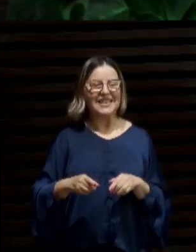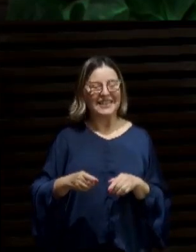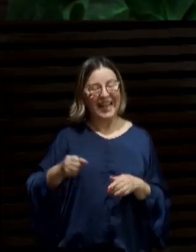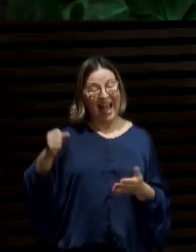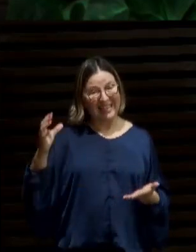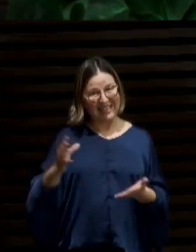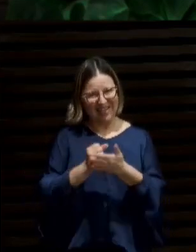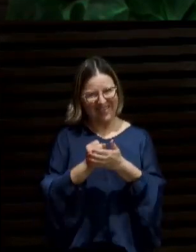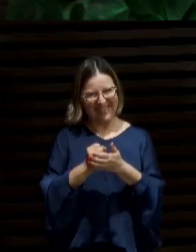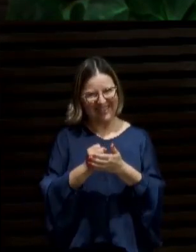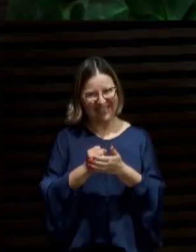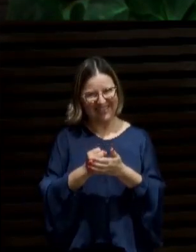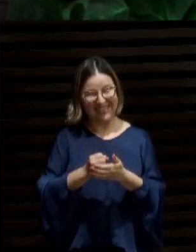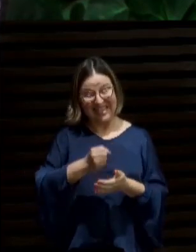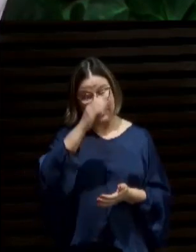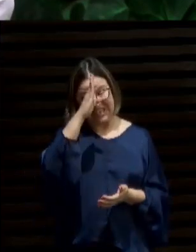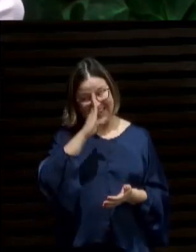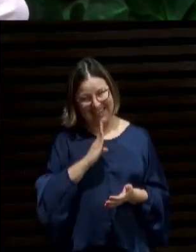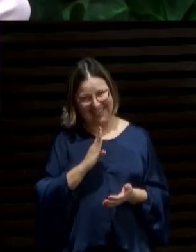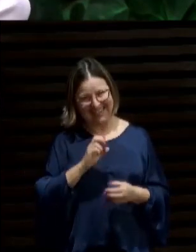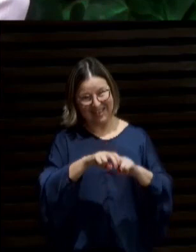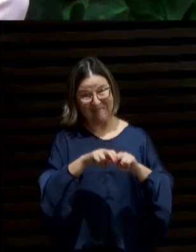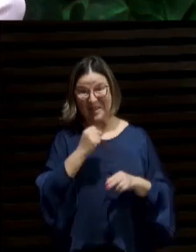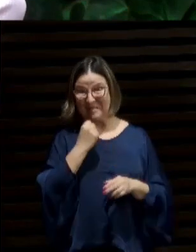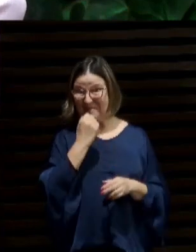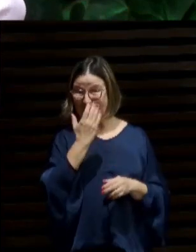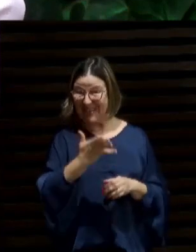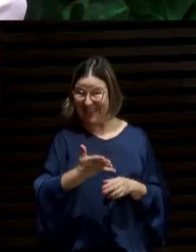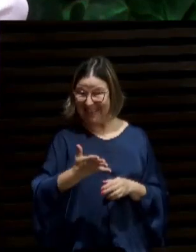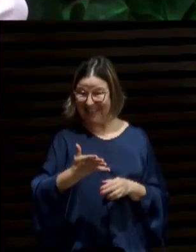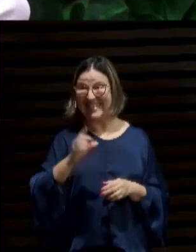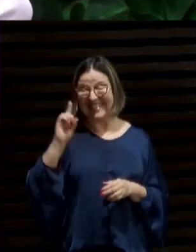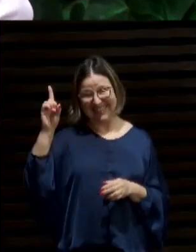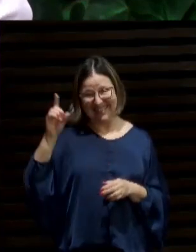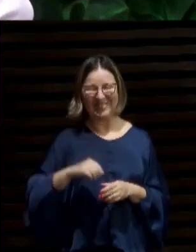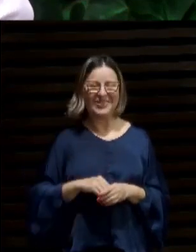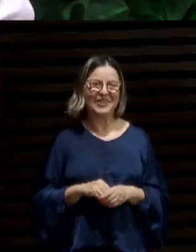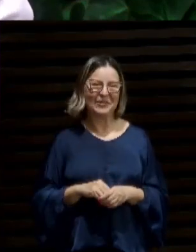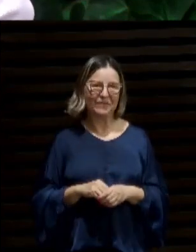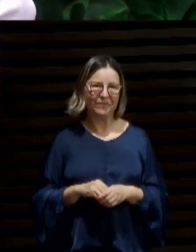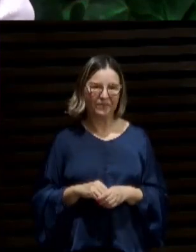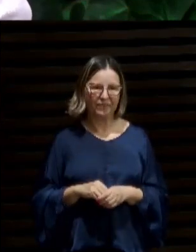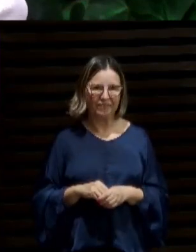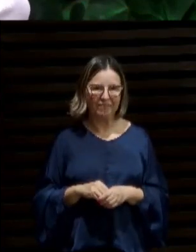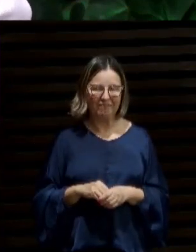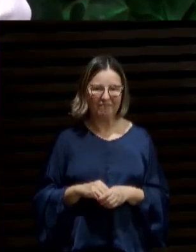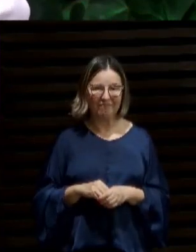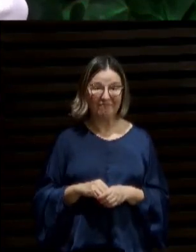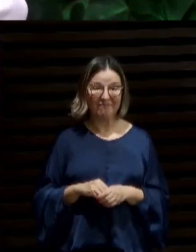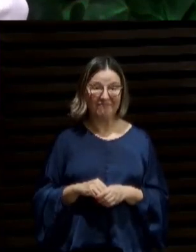deu. Então, a primeira coisa que eu encontro aqui nessa oração de Jesus é que o Senhor deu a vida